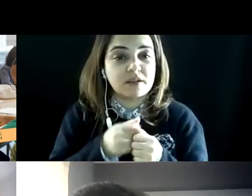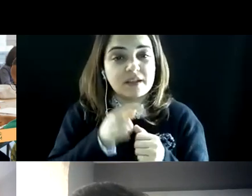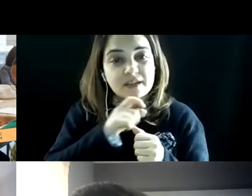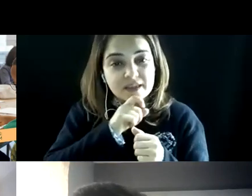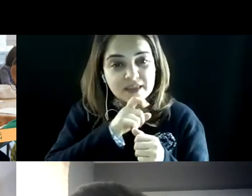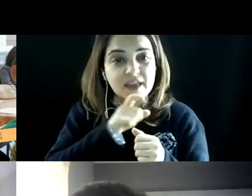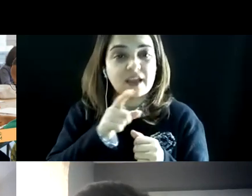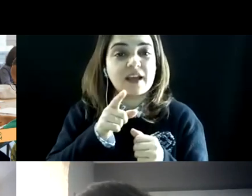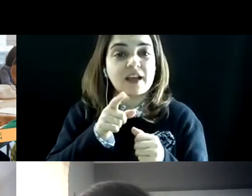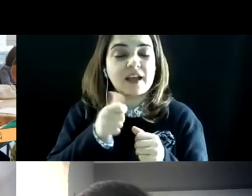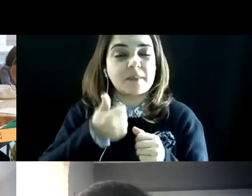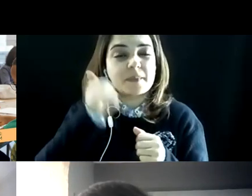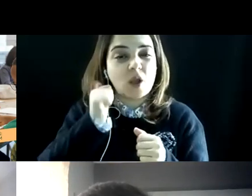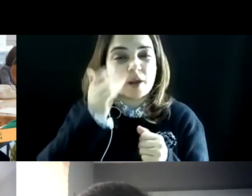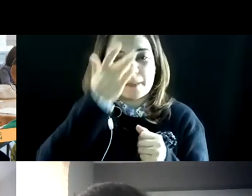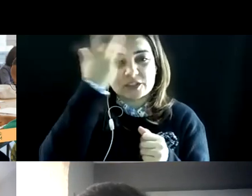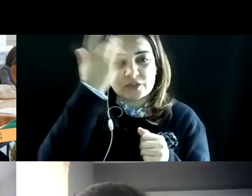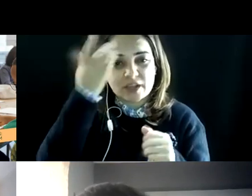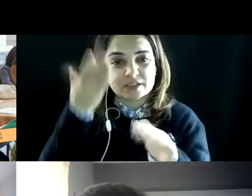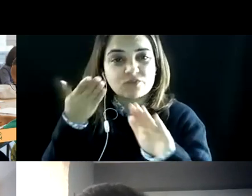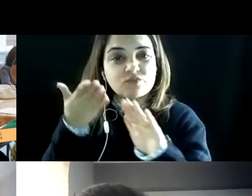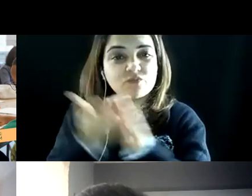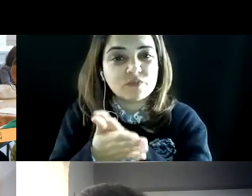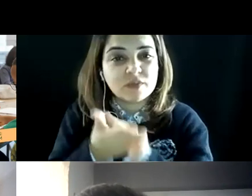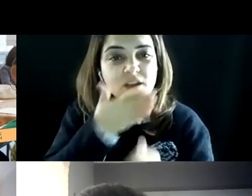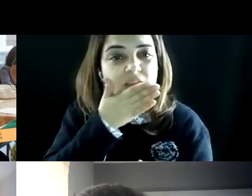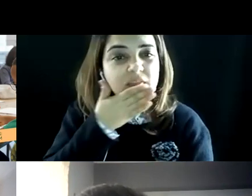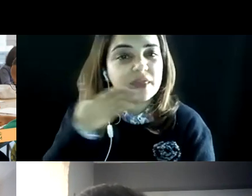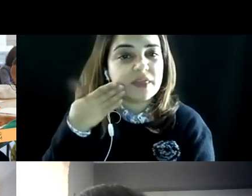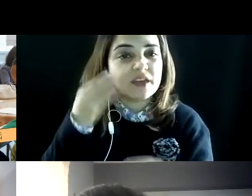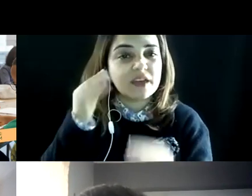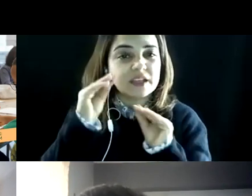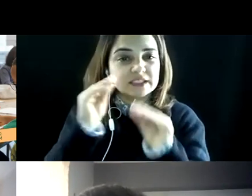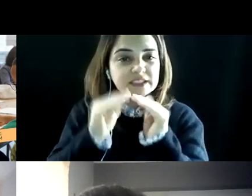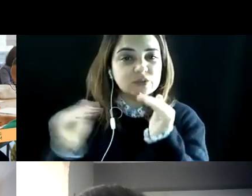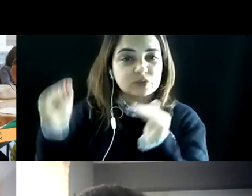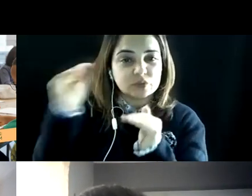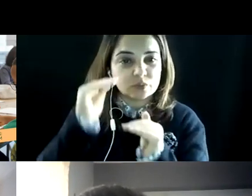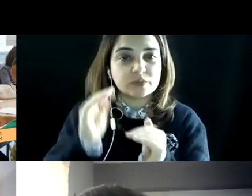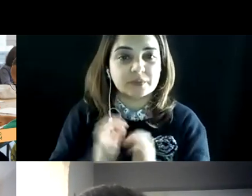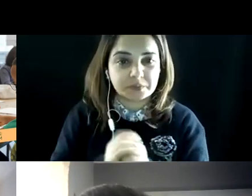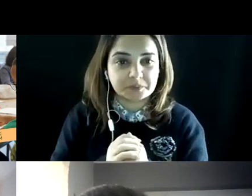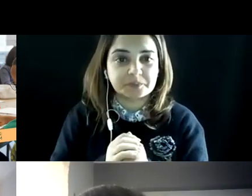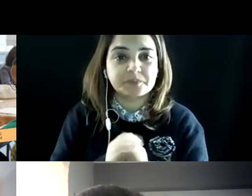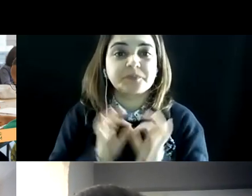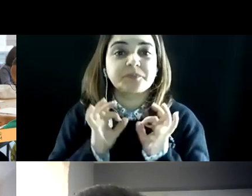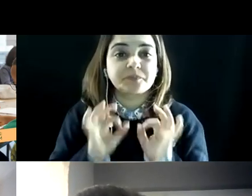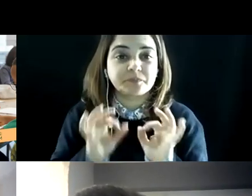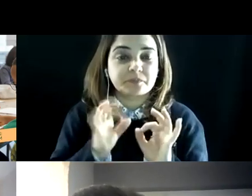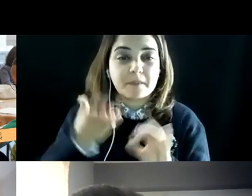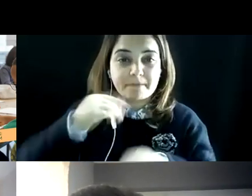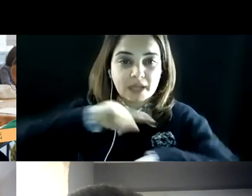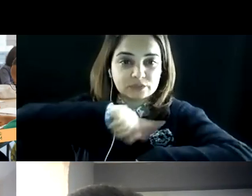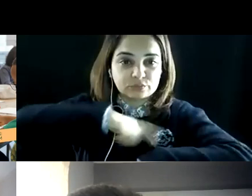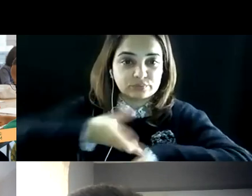permitir mais facilmente o acesso ao ensino superior. Eu só queria, pronto, para não ocupar mais,